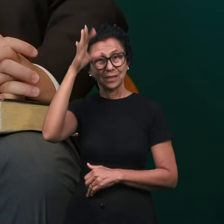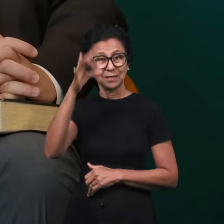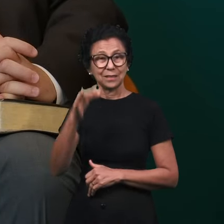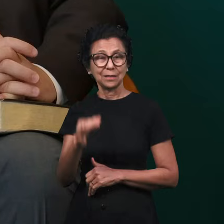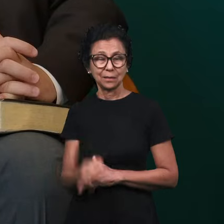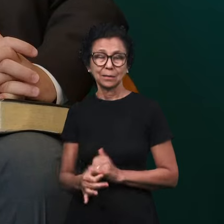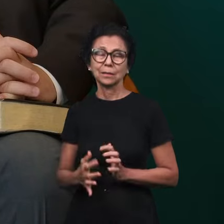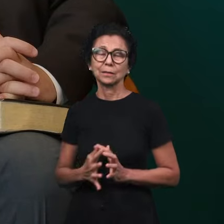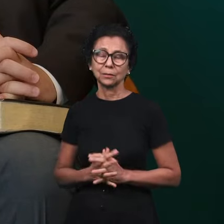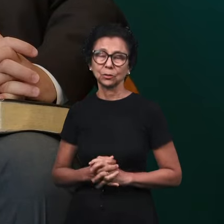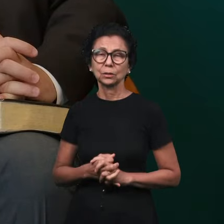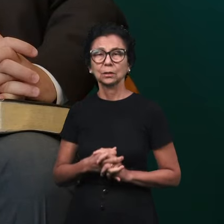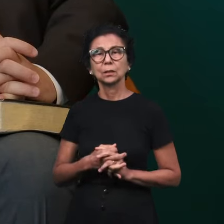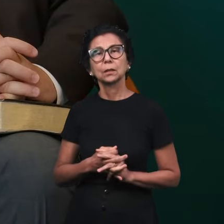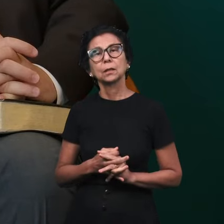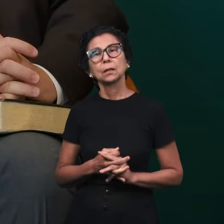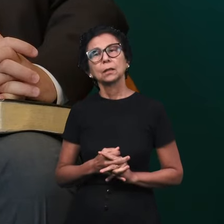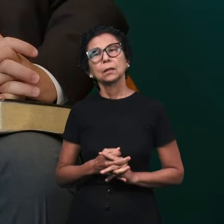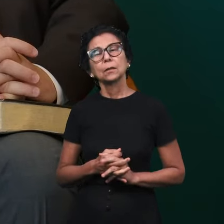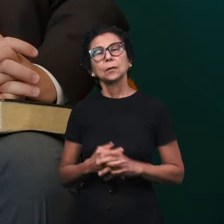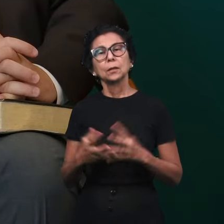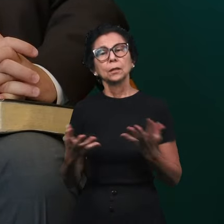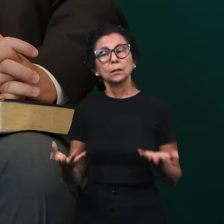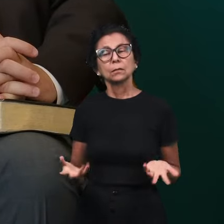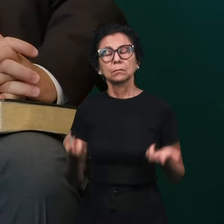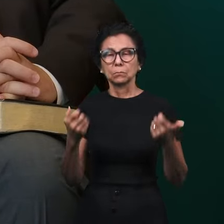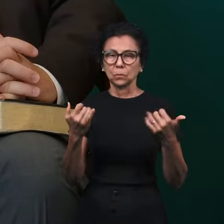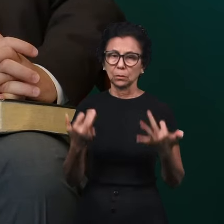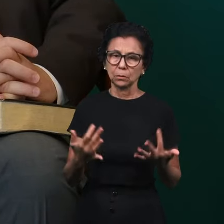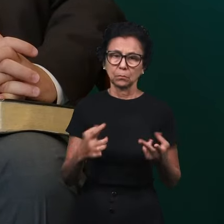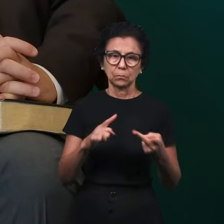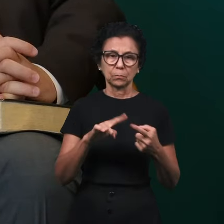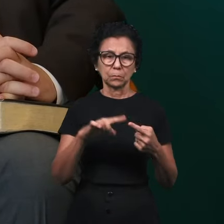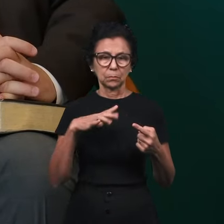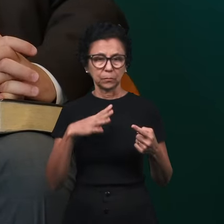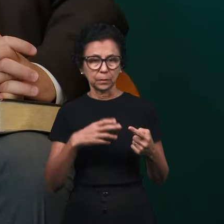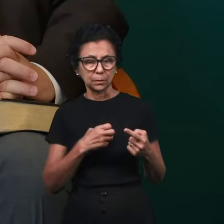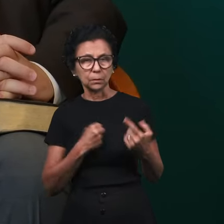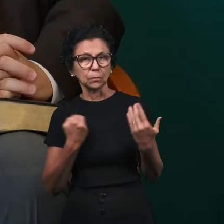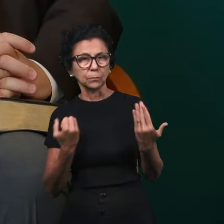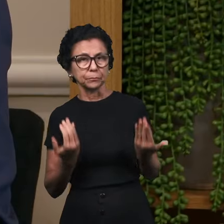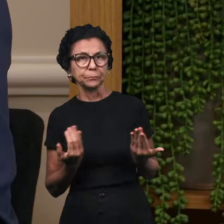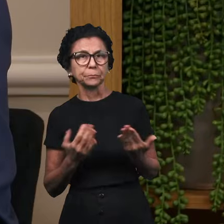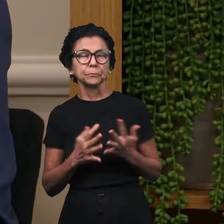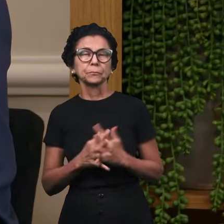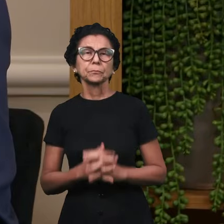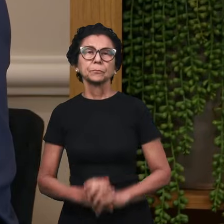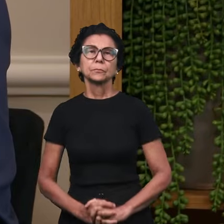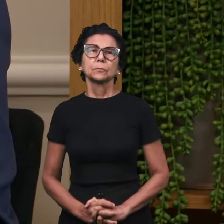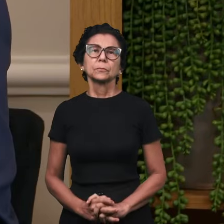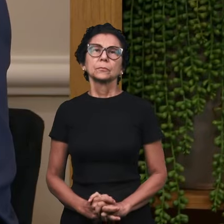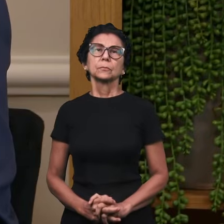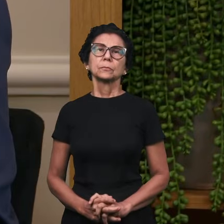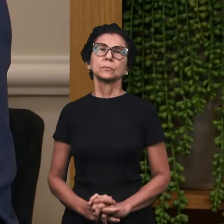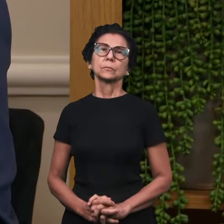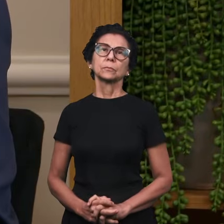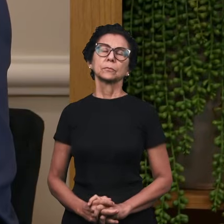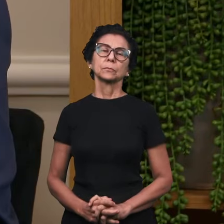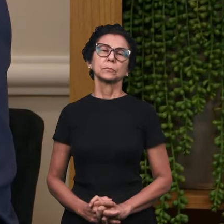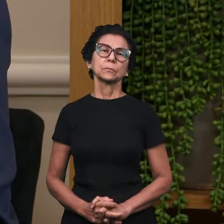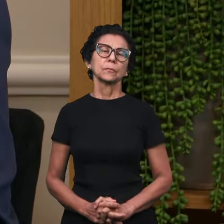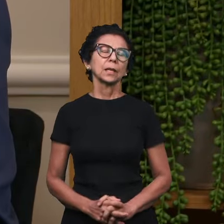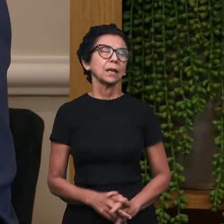aqueles aspectos que nós falamos, o Senhor opera a salvação ou a direção. Nesse caso, não tem aquele problema, pastor